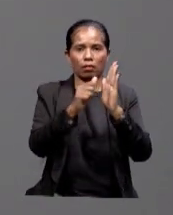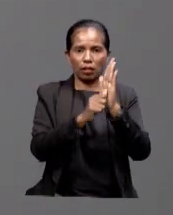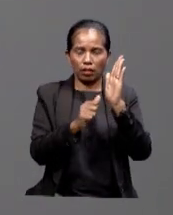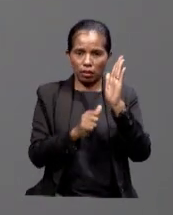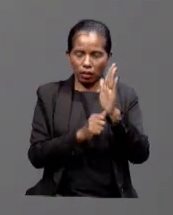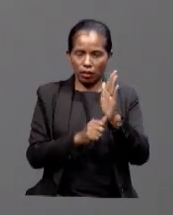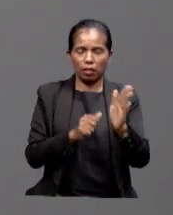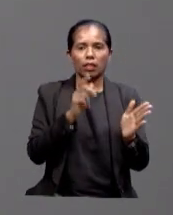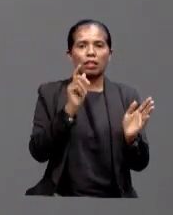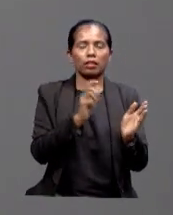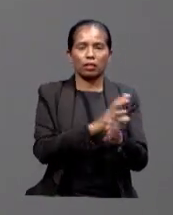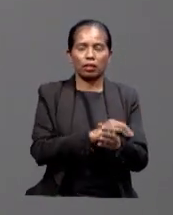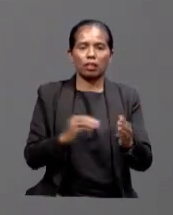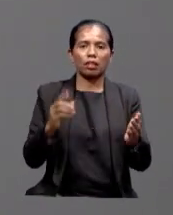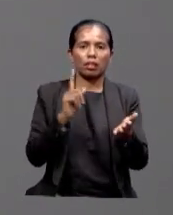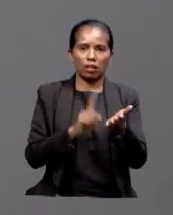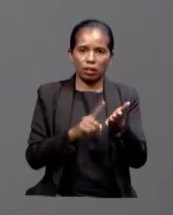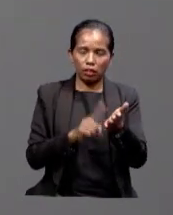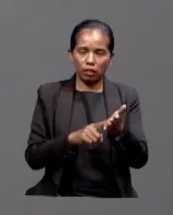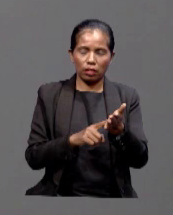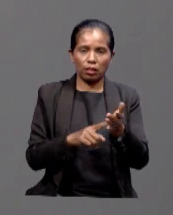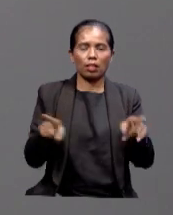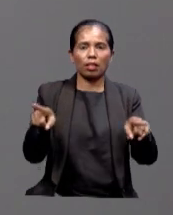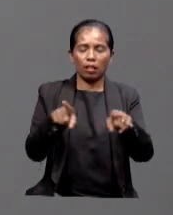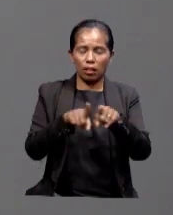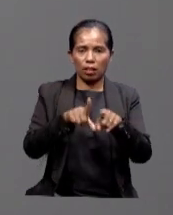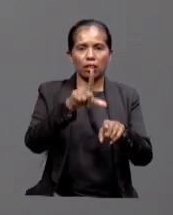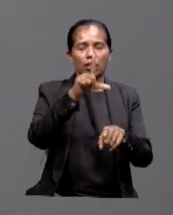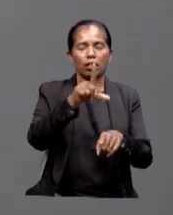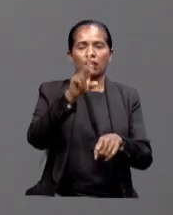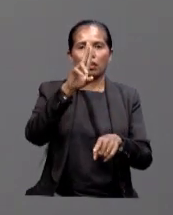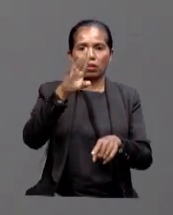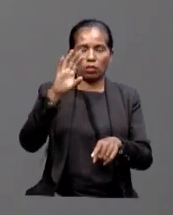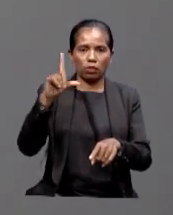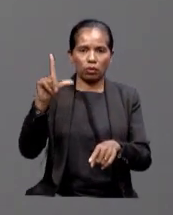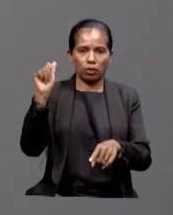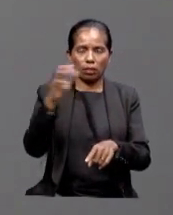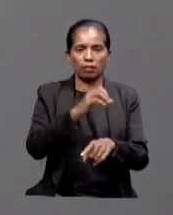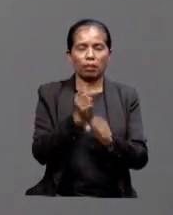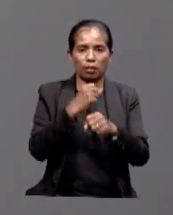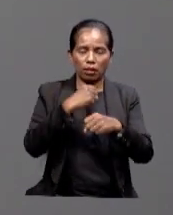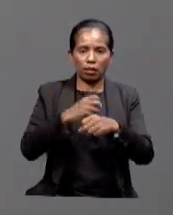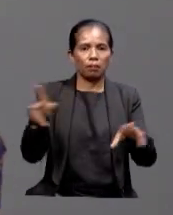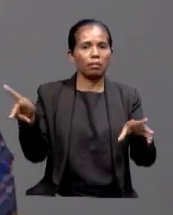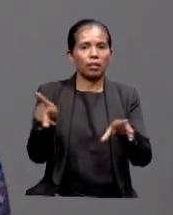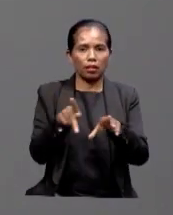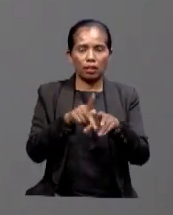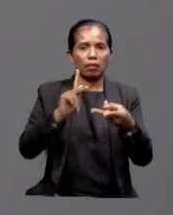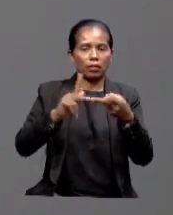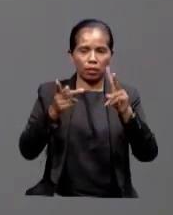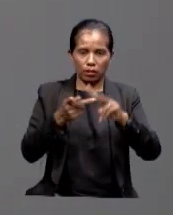minha discurso, a Nessa, Lula, a minha, portanto, a minha bela parceria 100%.